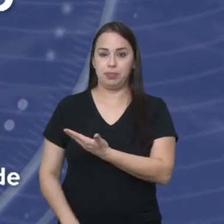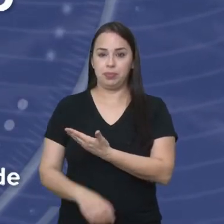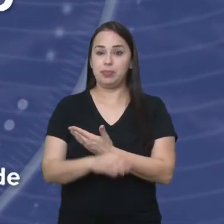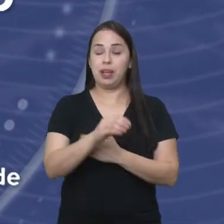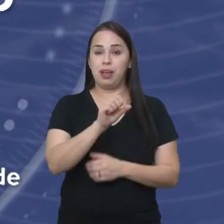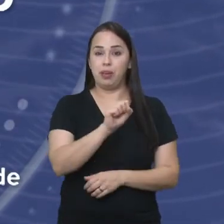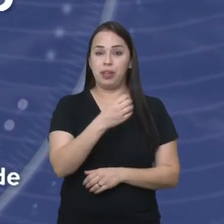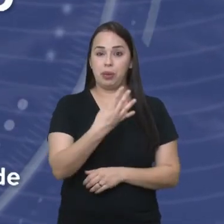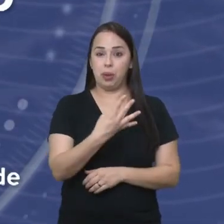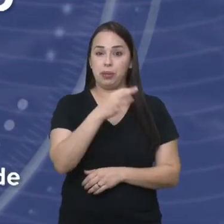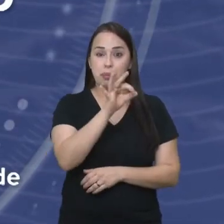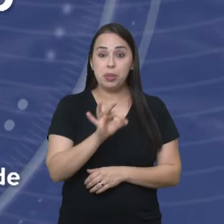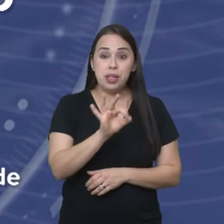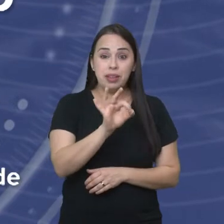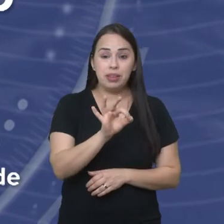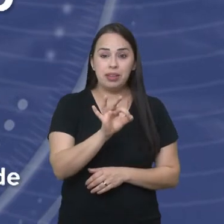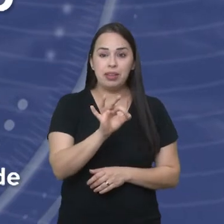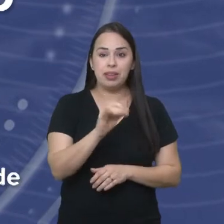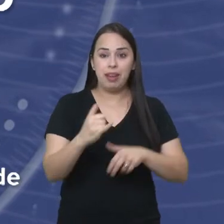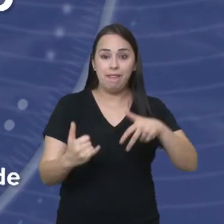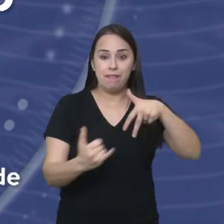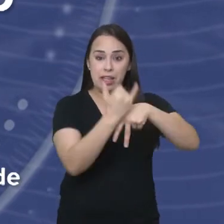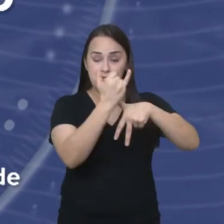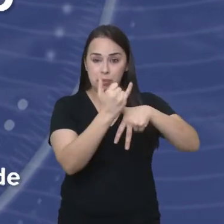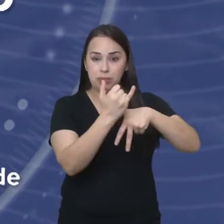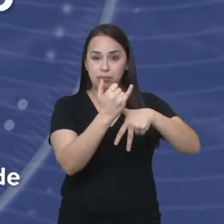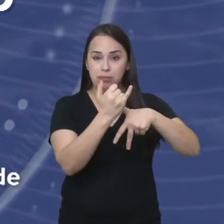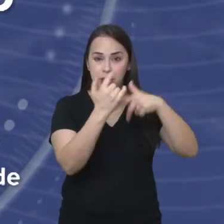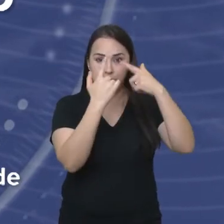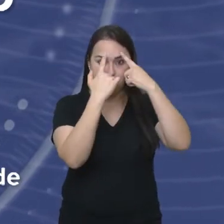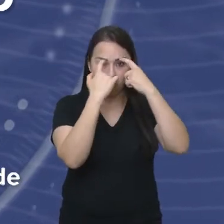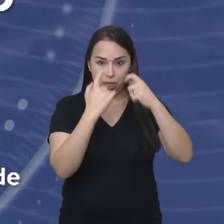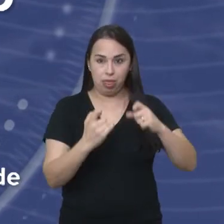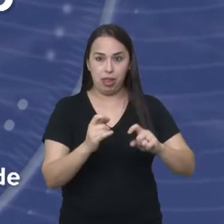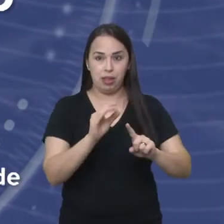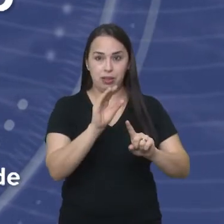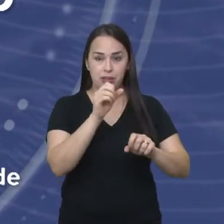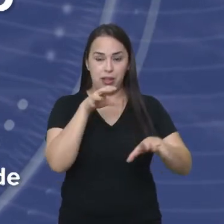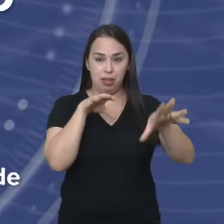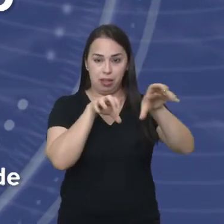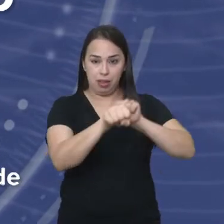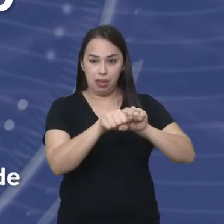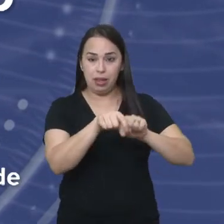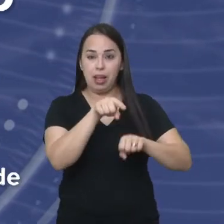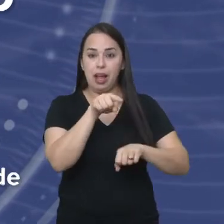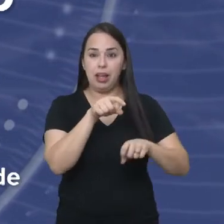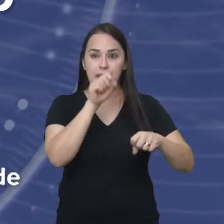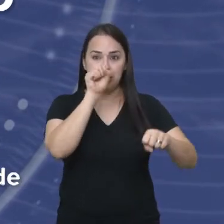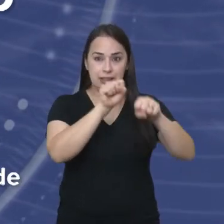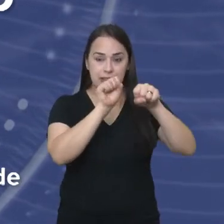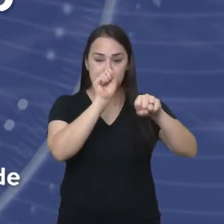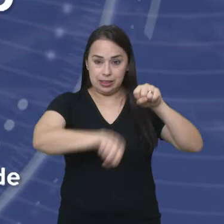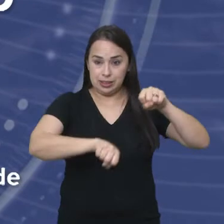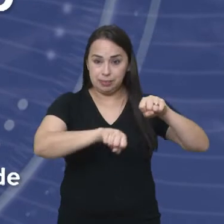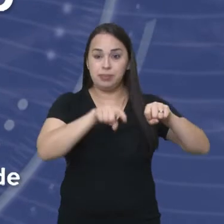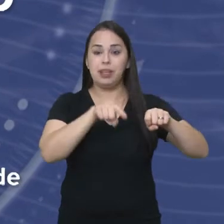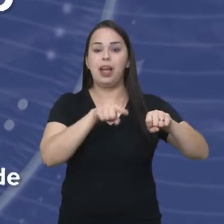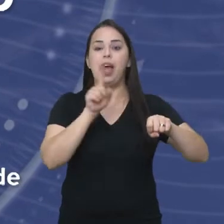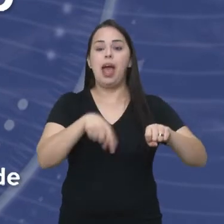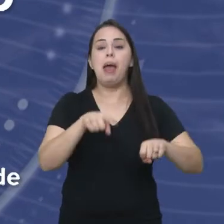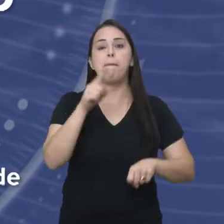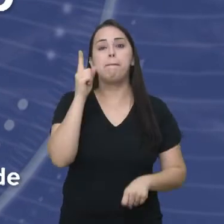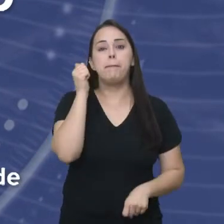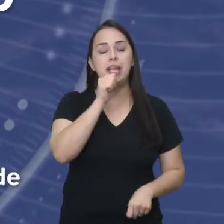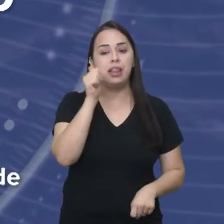sexual contra crianças e adolescentes, as vítimas são meninas, ainda é o grupo majoritário.